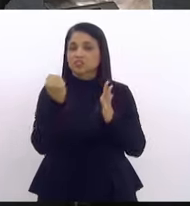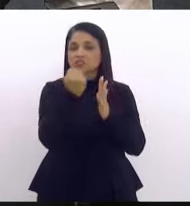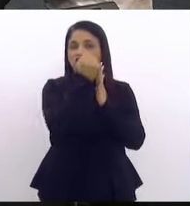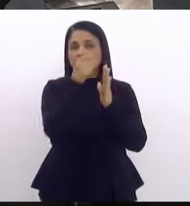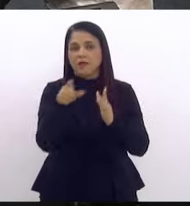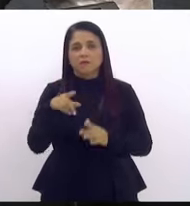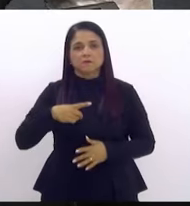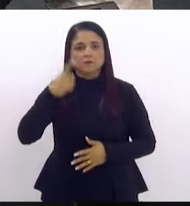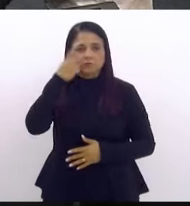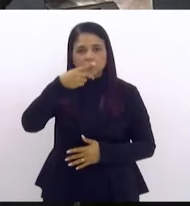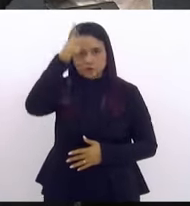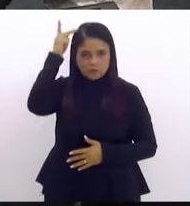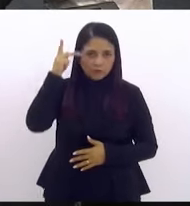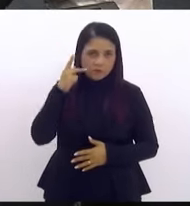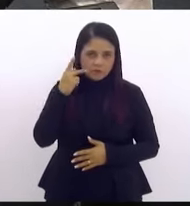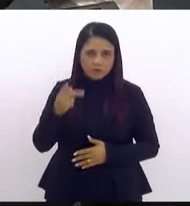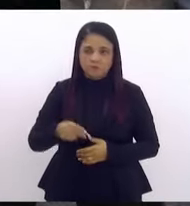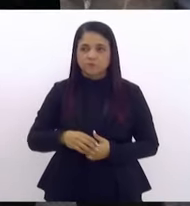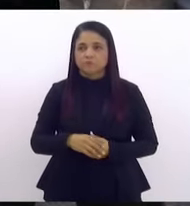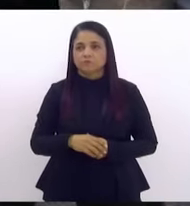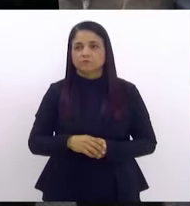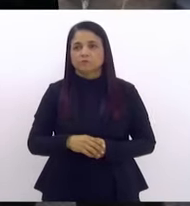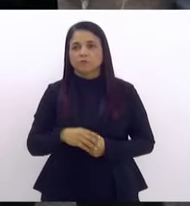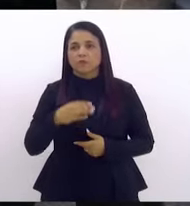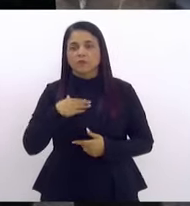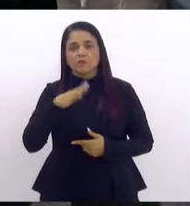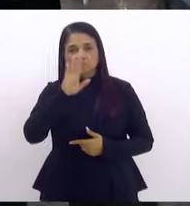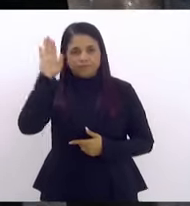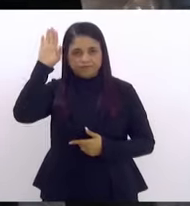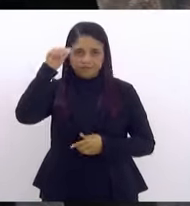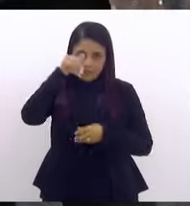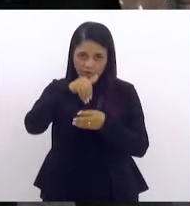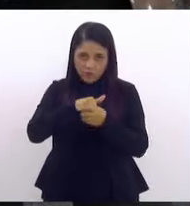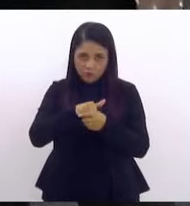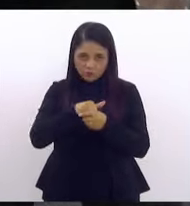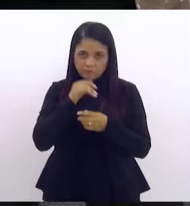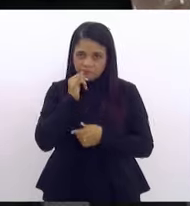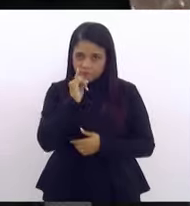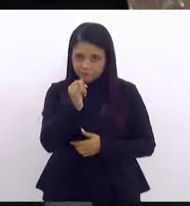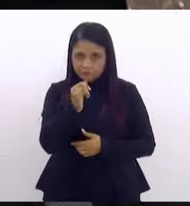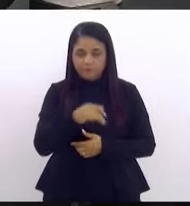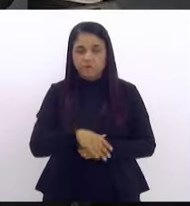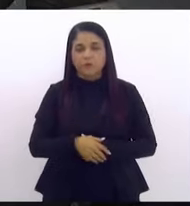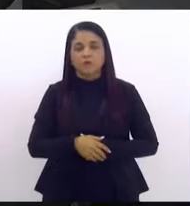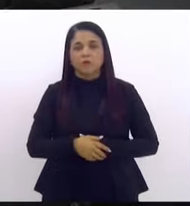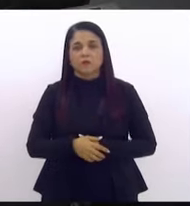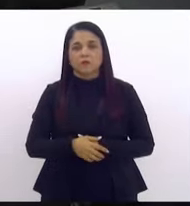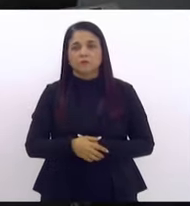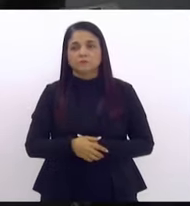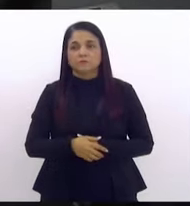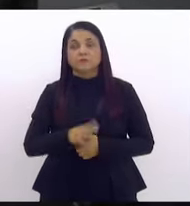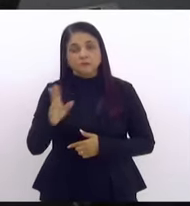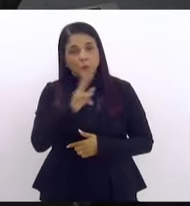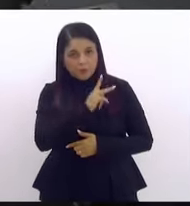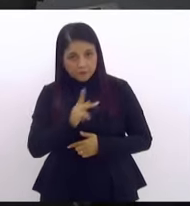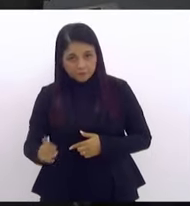Paulo. Eu queria fazer a declaração de voto, senhor presidente. Por favor. Senhor